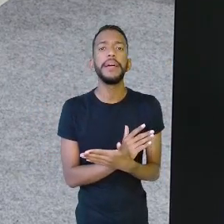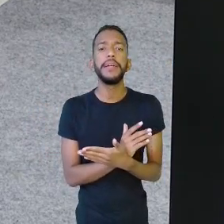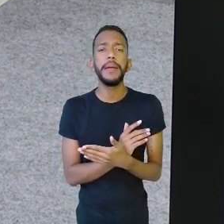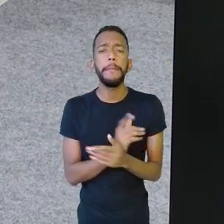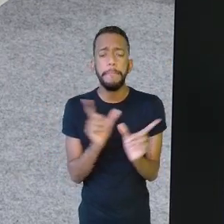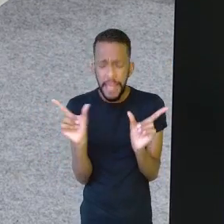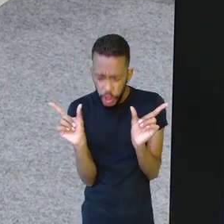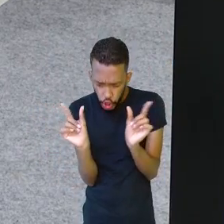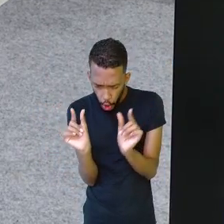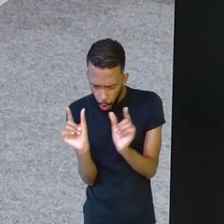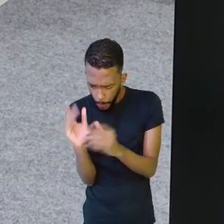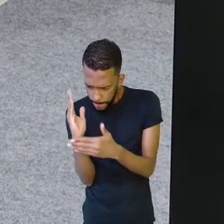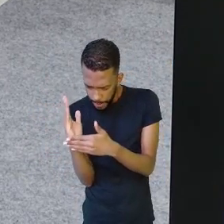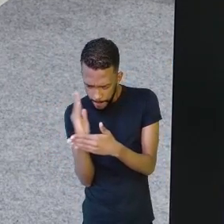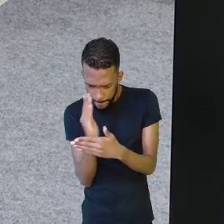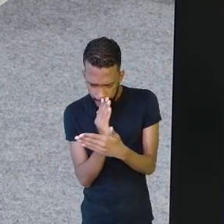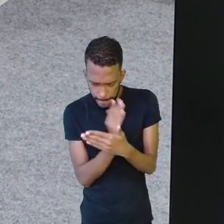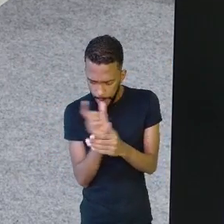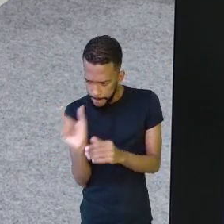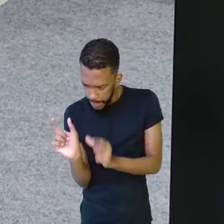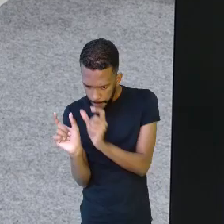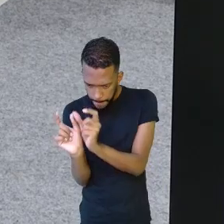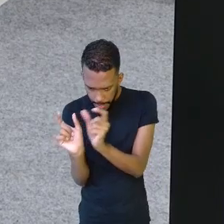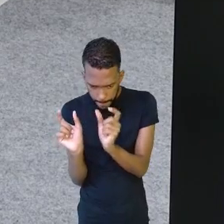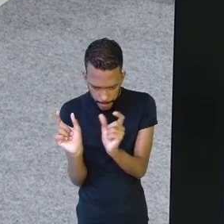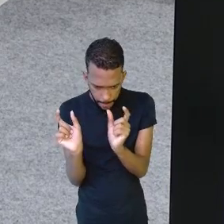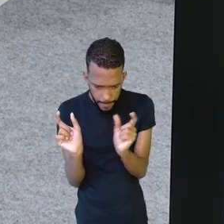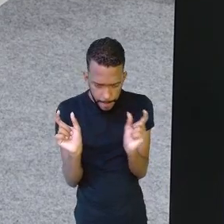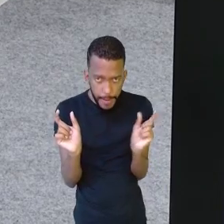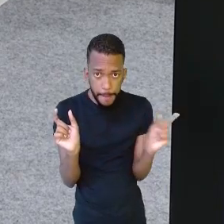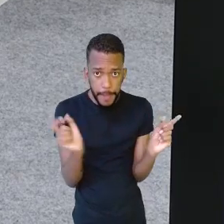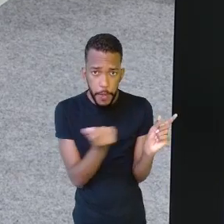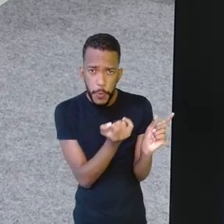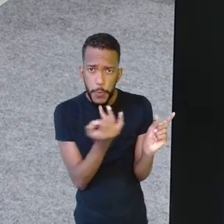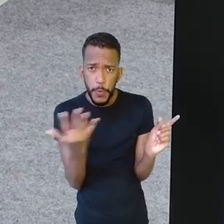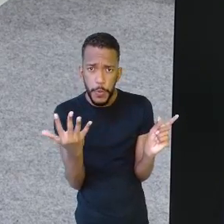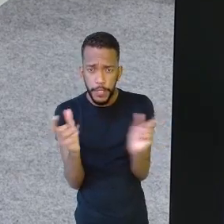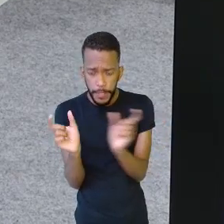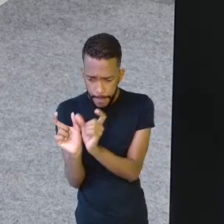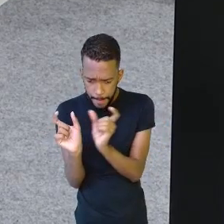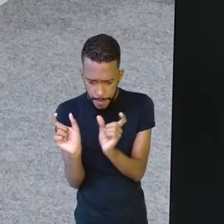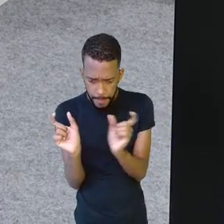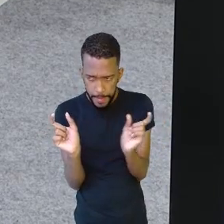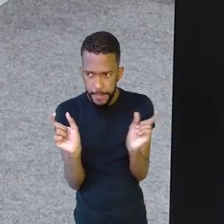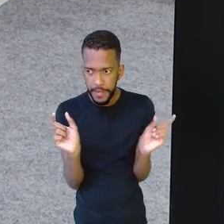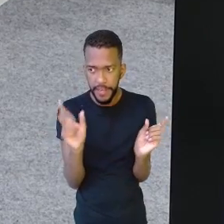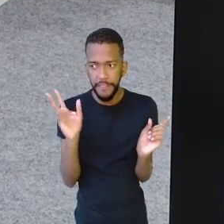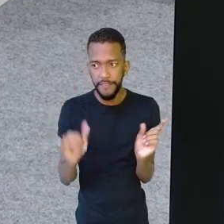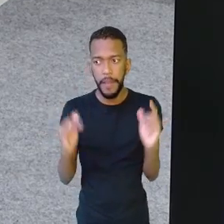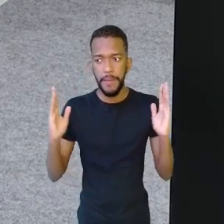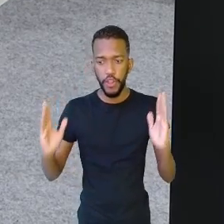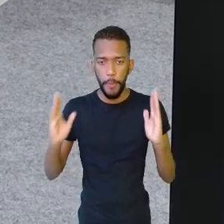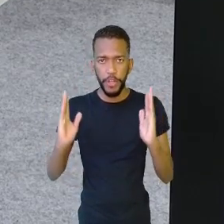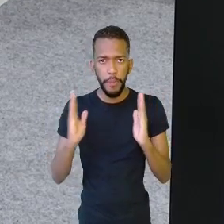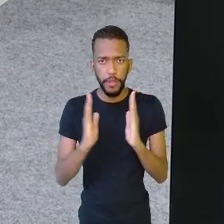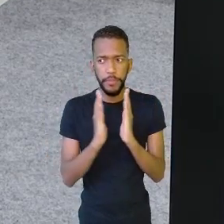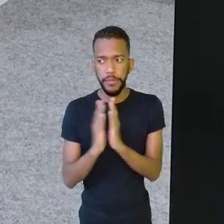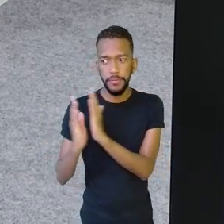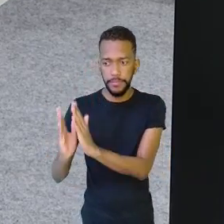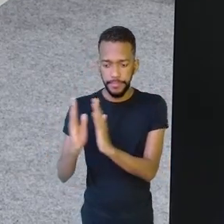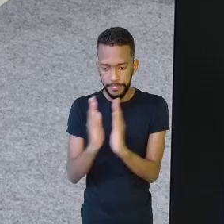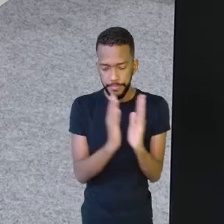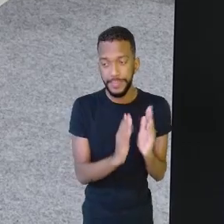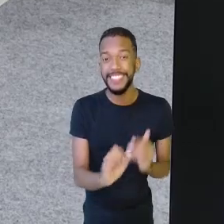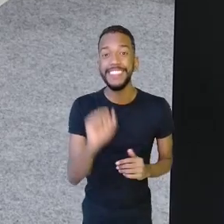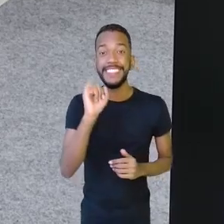Quanto mais eu vou dividindo o meu inteiro em pequenas partes, em mais partes, ele vai ficando menor. Olha só, aqui,